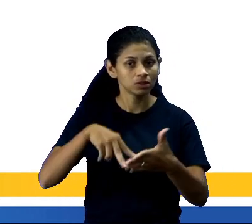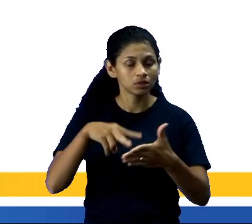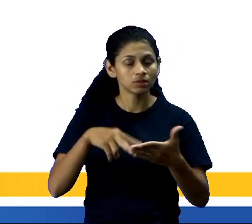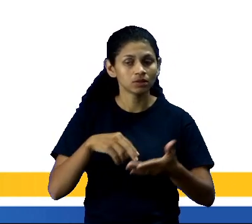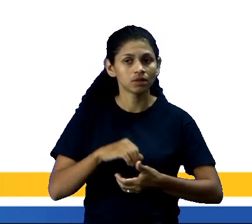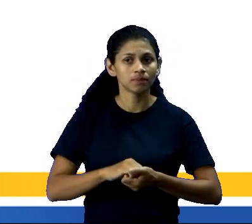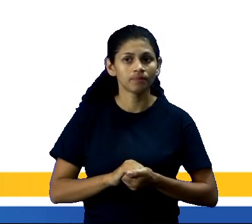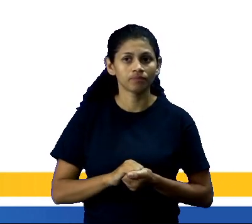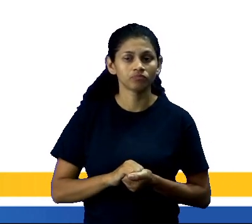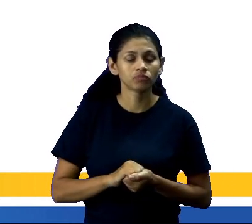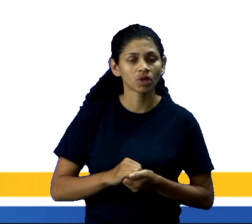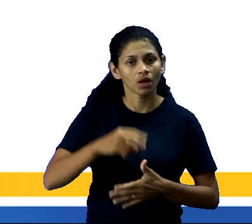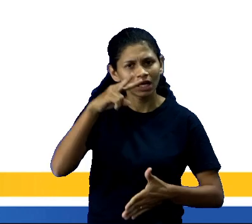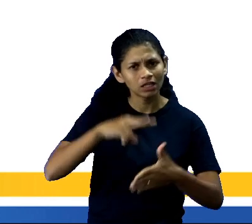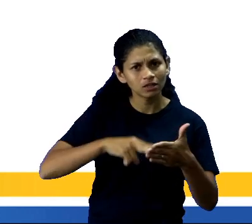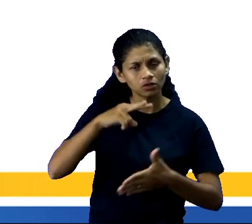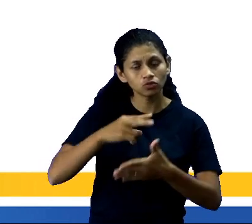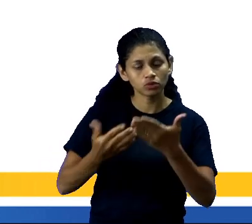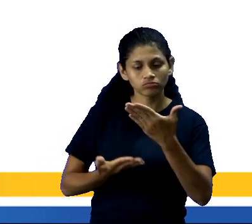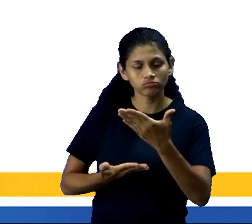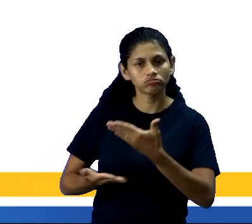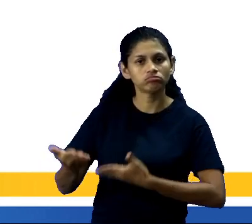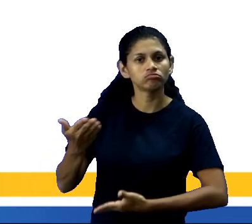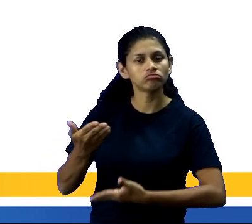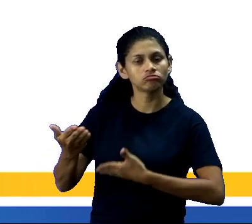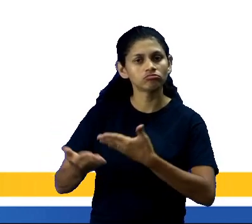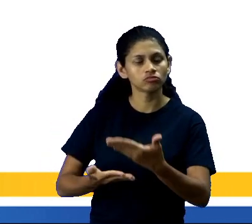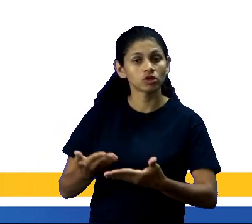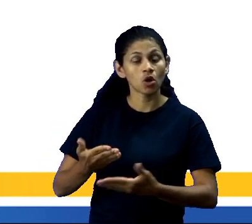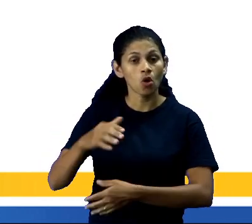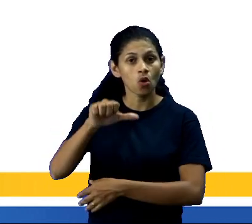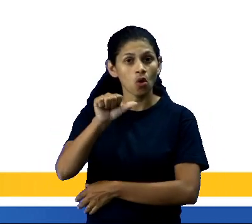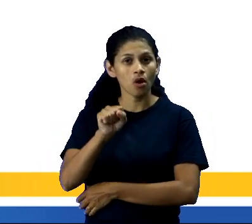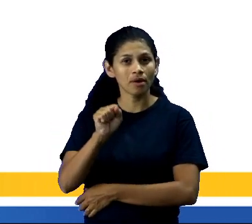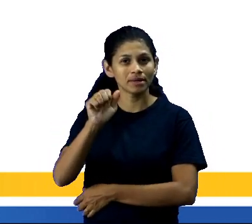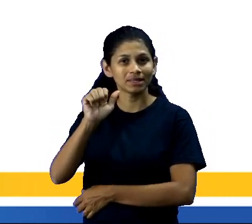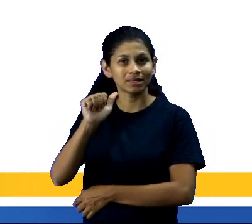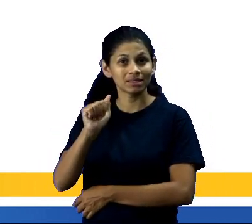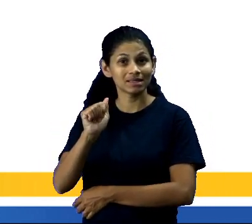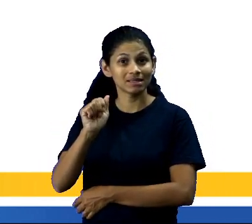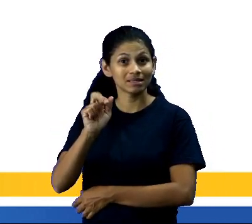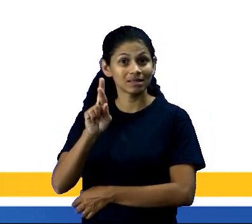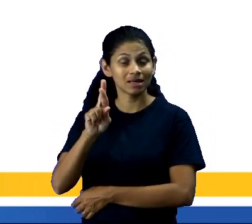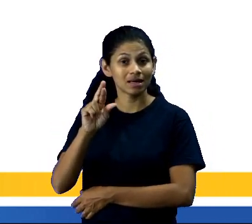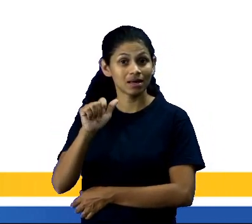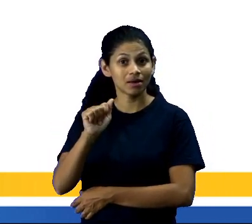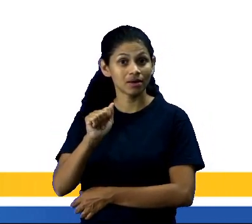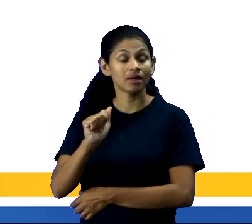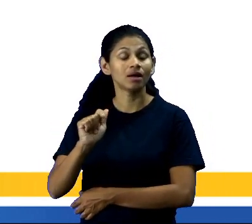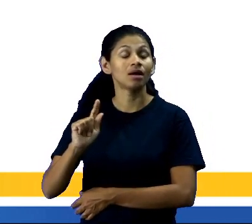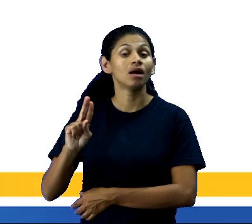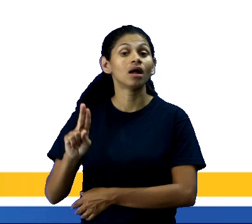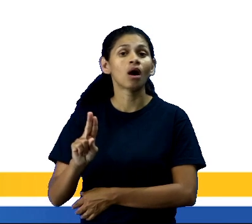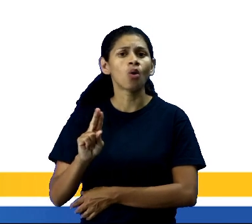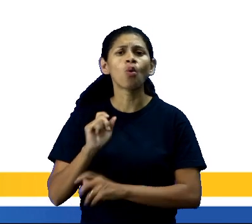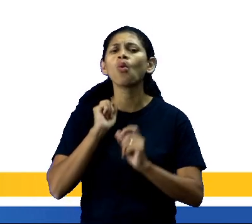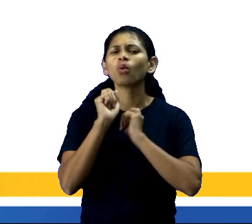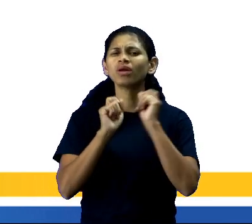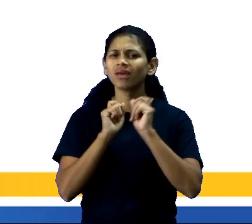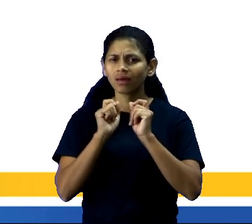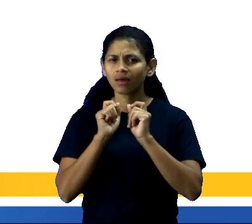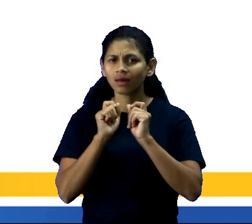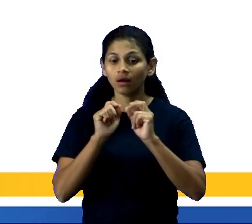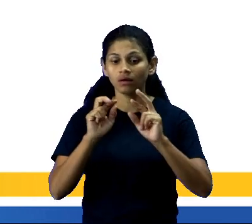leitura compartilhada, né, que é o nosso tema hoje, são os saraus. O que é um sarau? Um sarau é uma reunião.